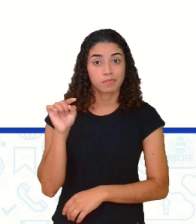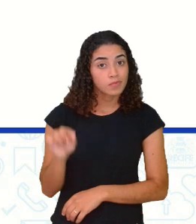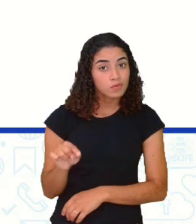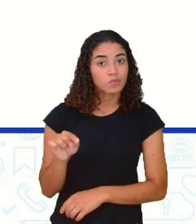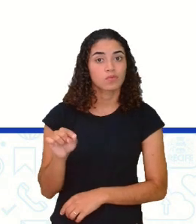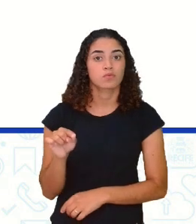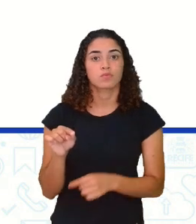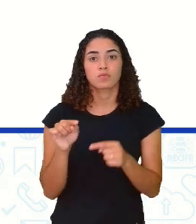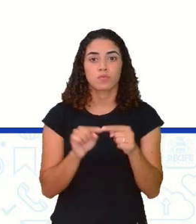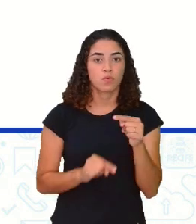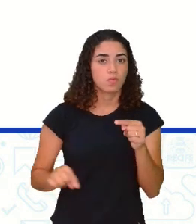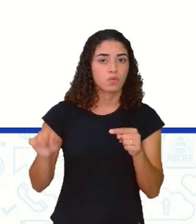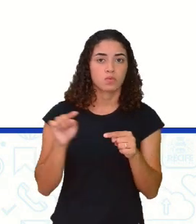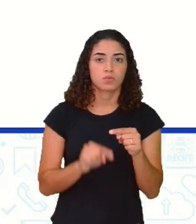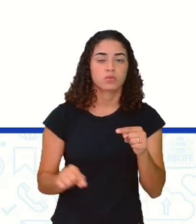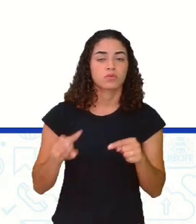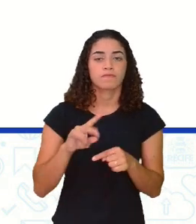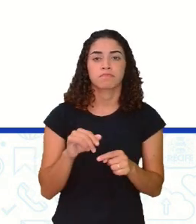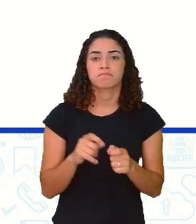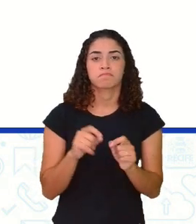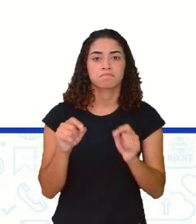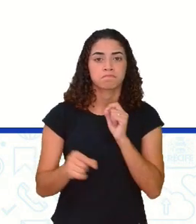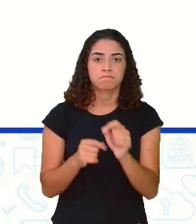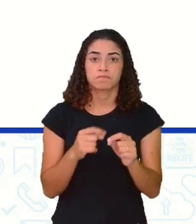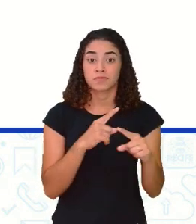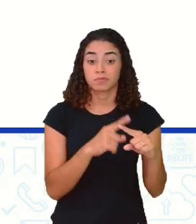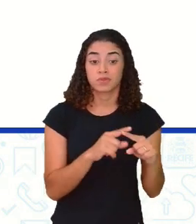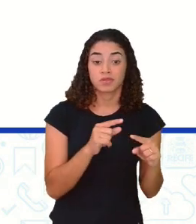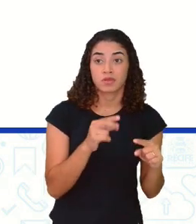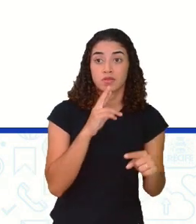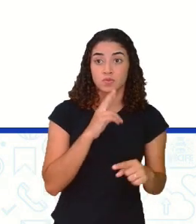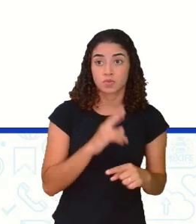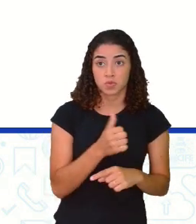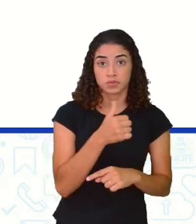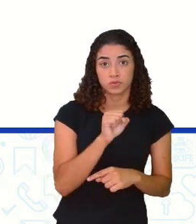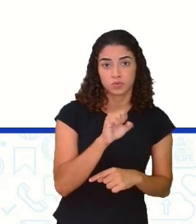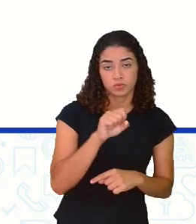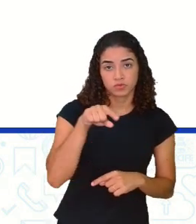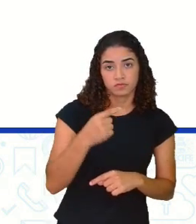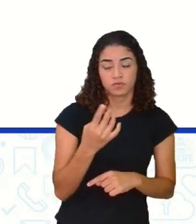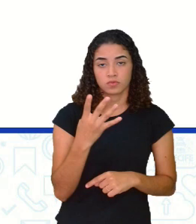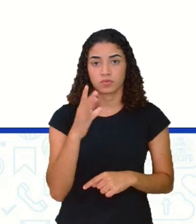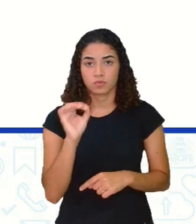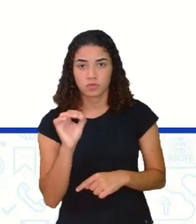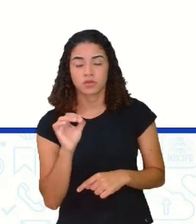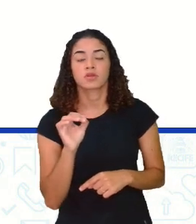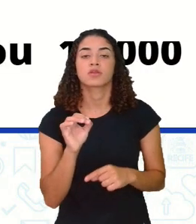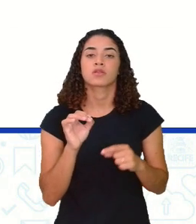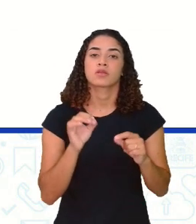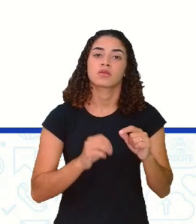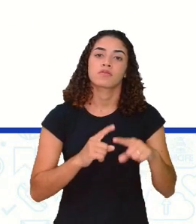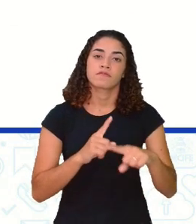quê? Multiplicar esse resultado que encontramos vezes 10.000.